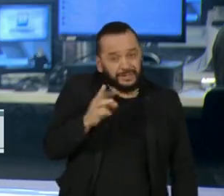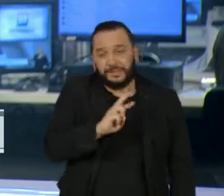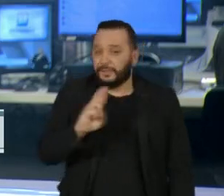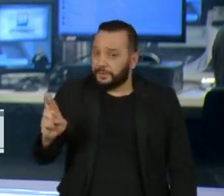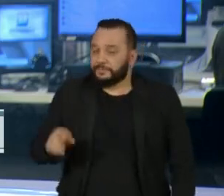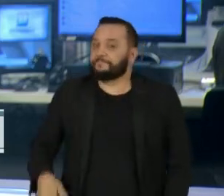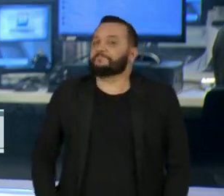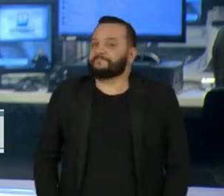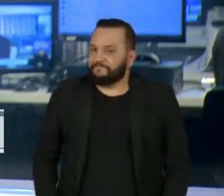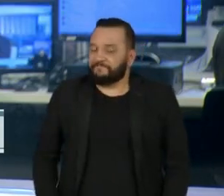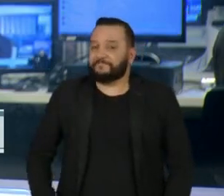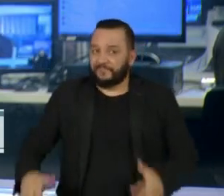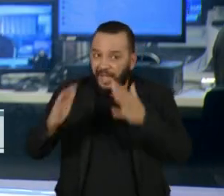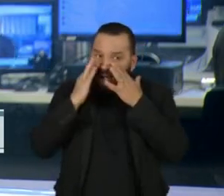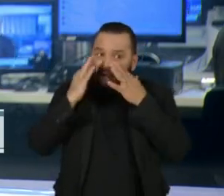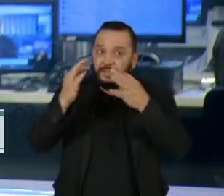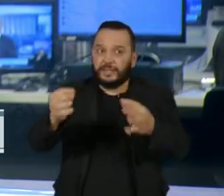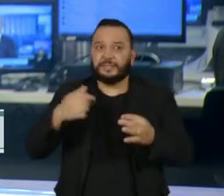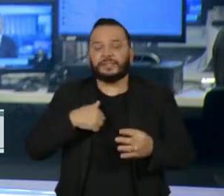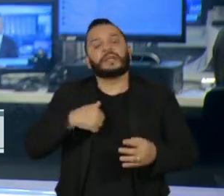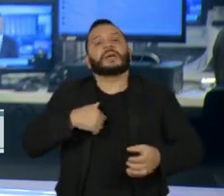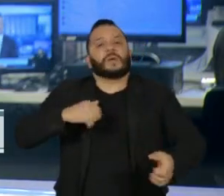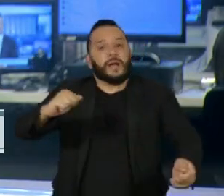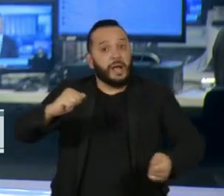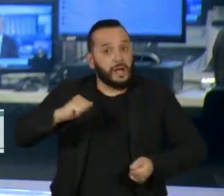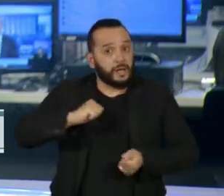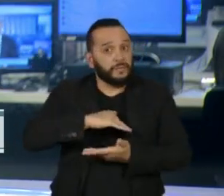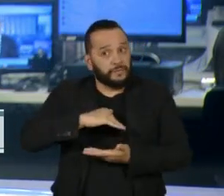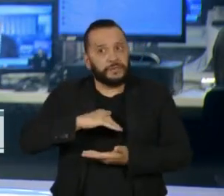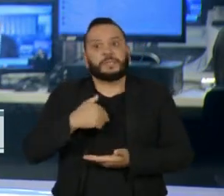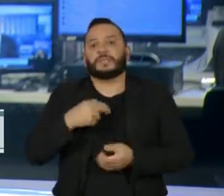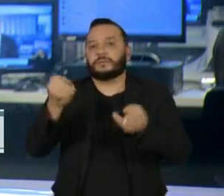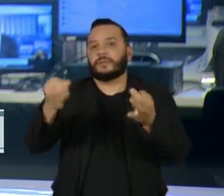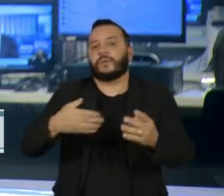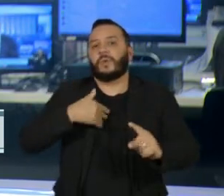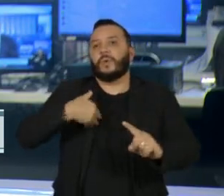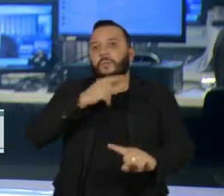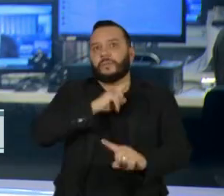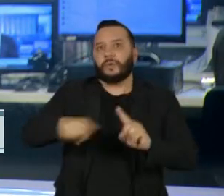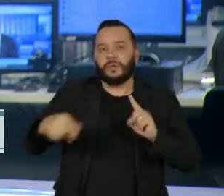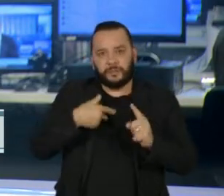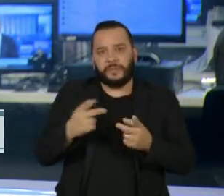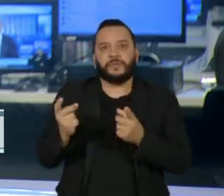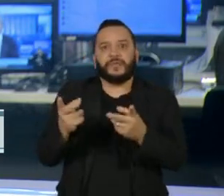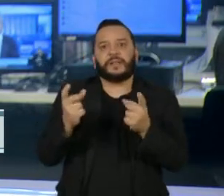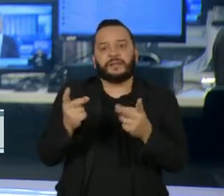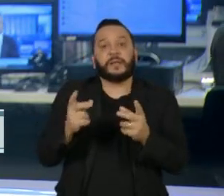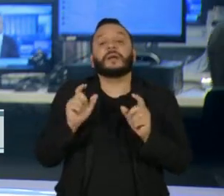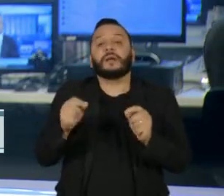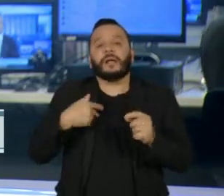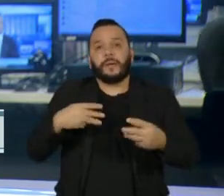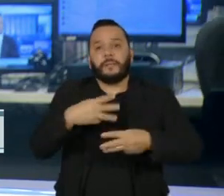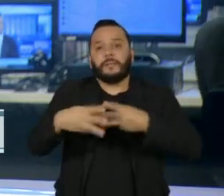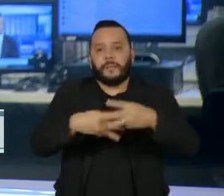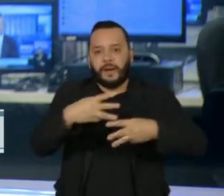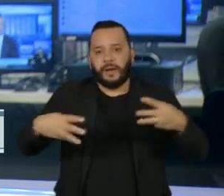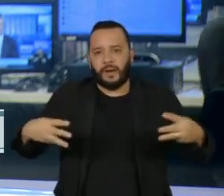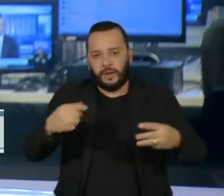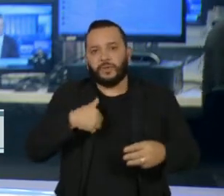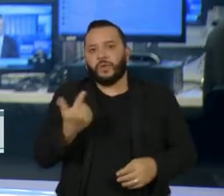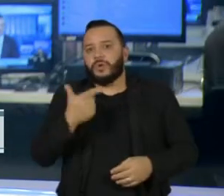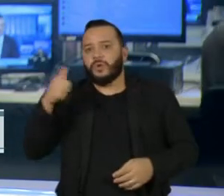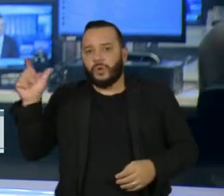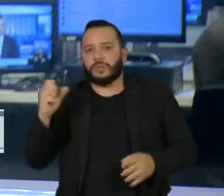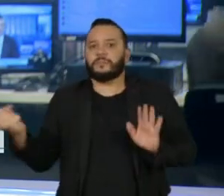Olha a atenção à Agência Nacional de Vigilância Sanitária proibiu a distribuição e comercialização de macarrão e